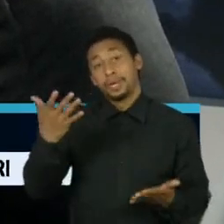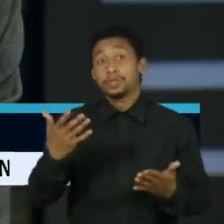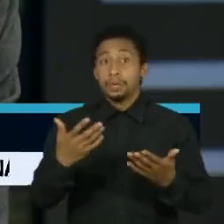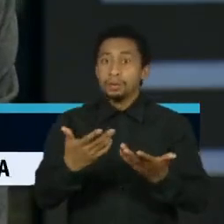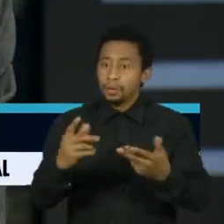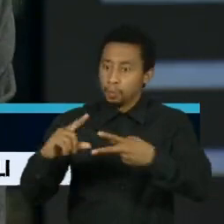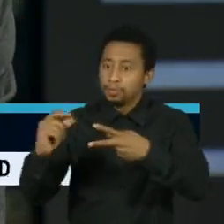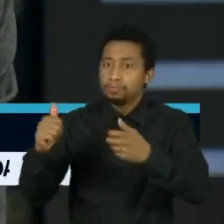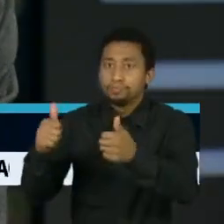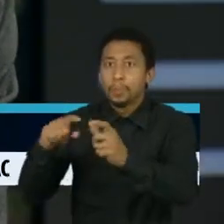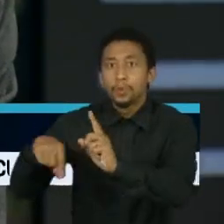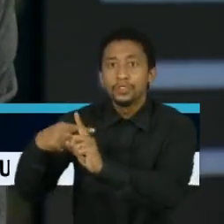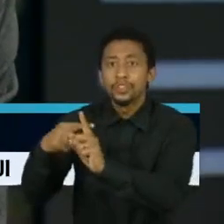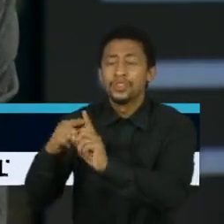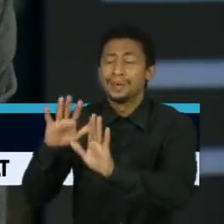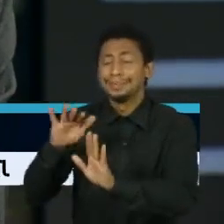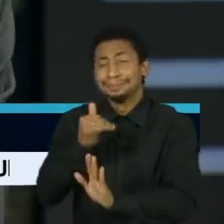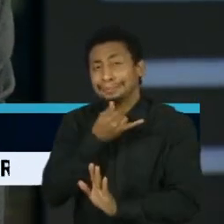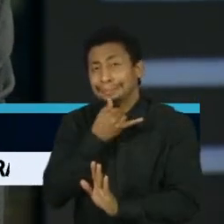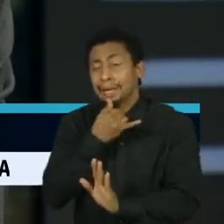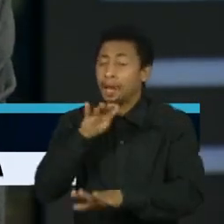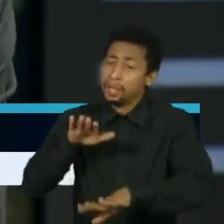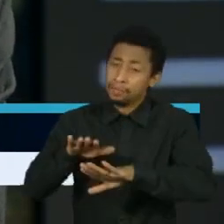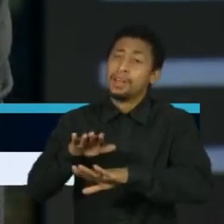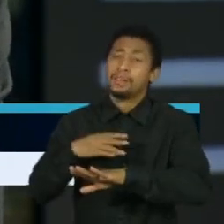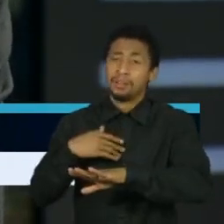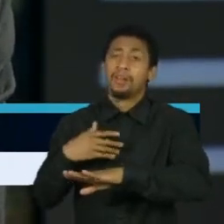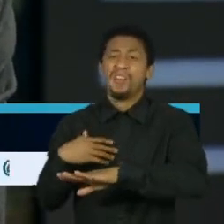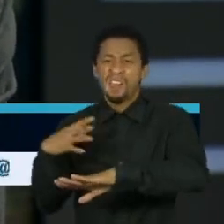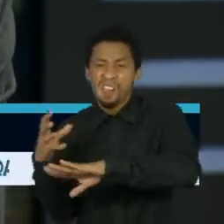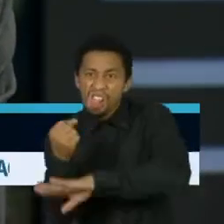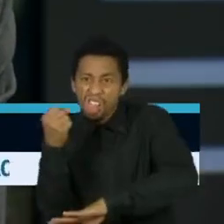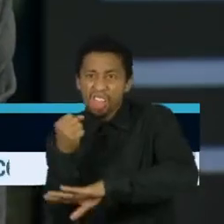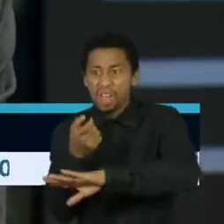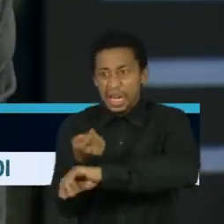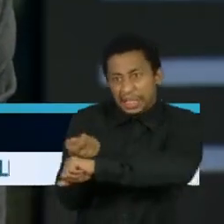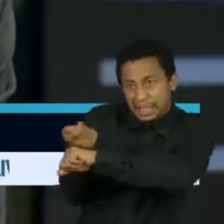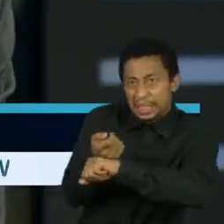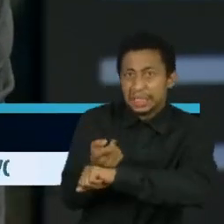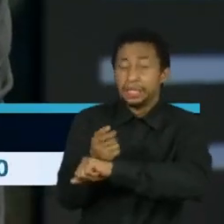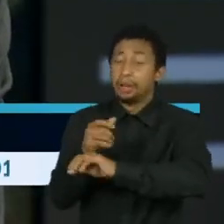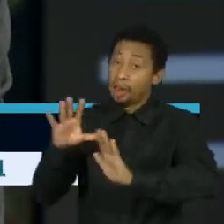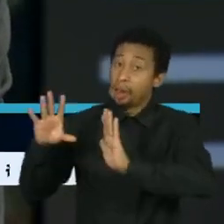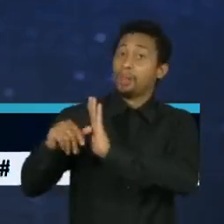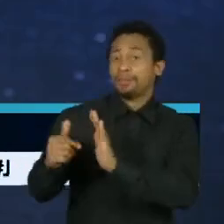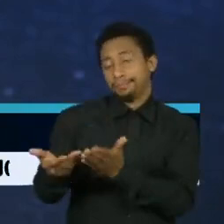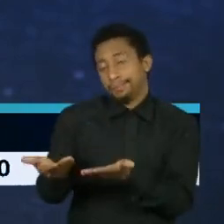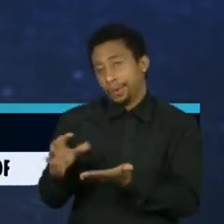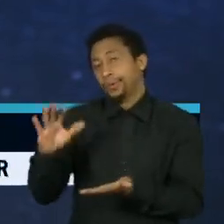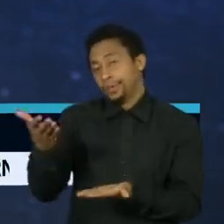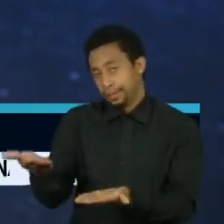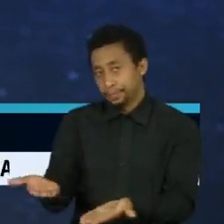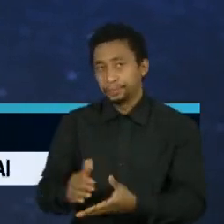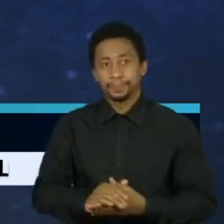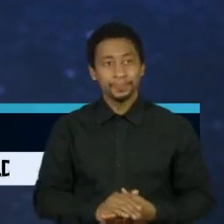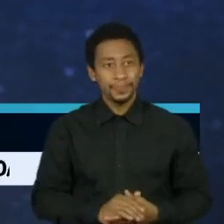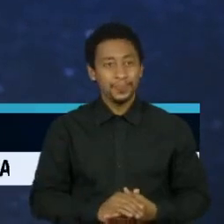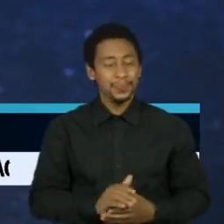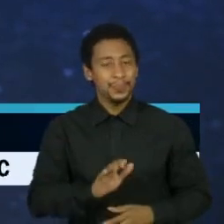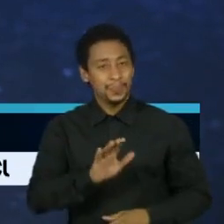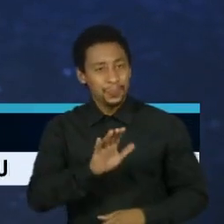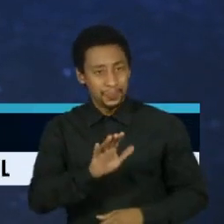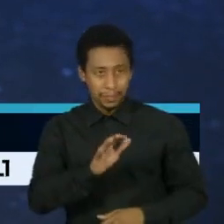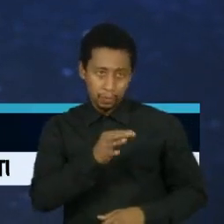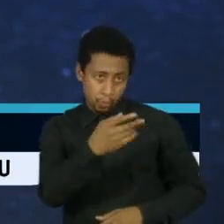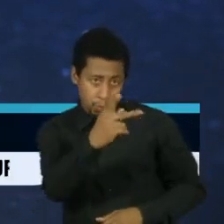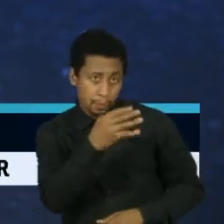o Pix acaba sendo usado para golpe e mais perigoso, para assalto, né? Como você vê o potencial